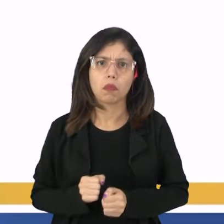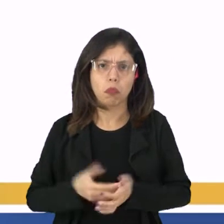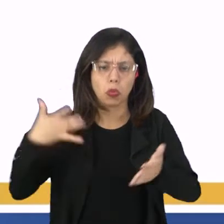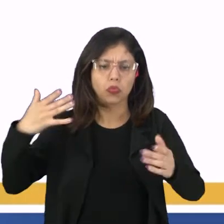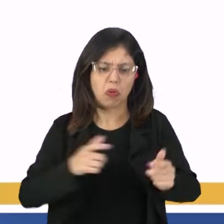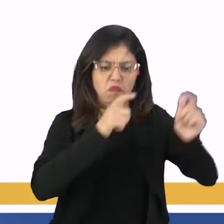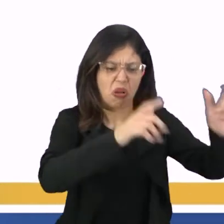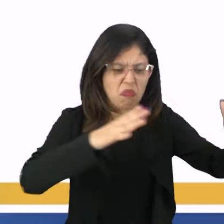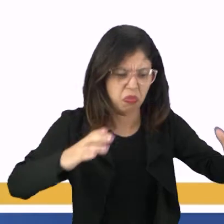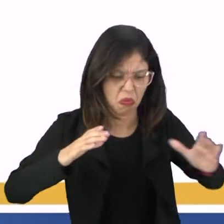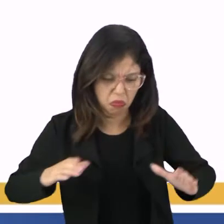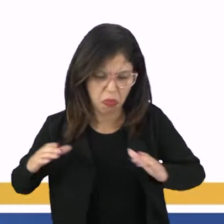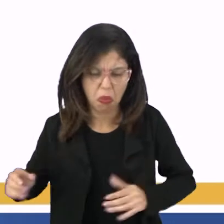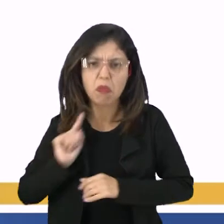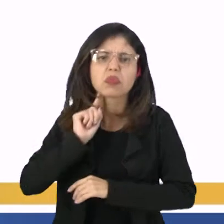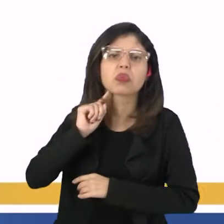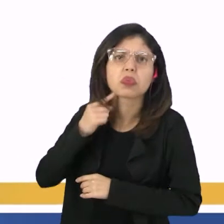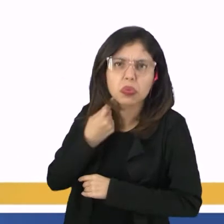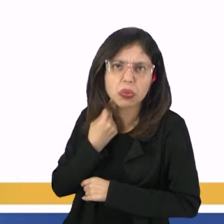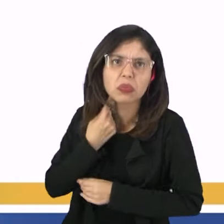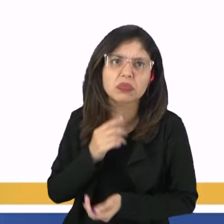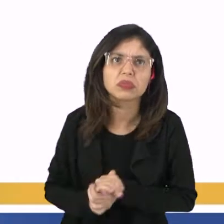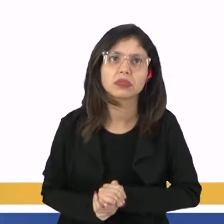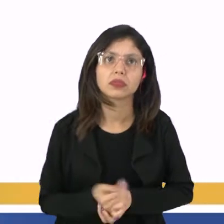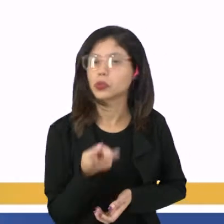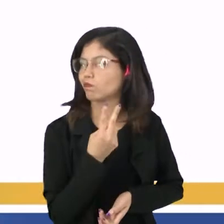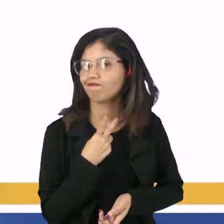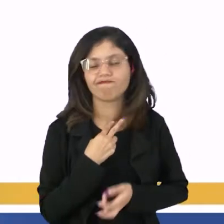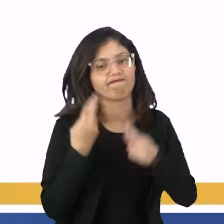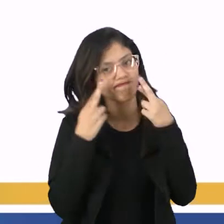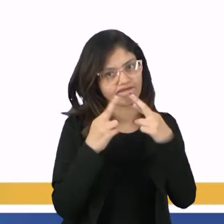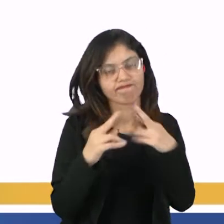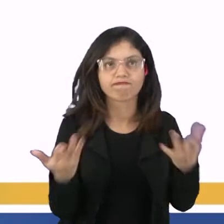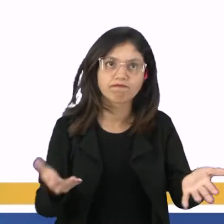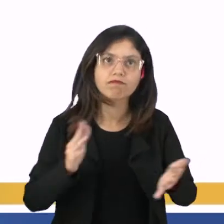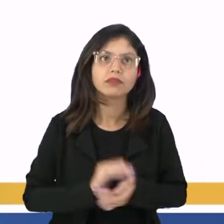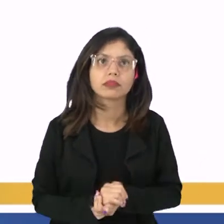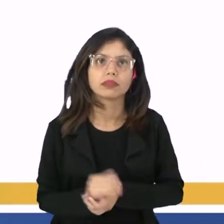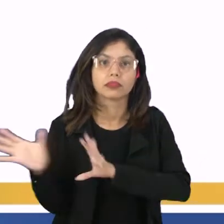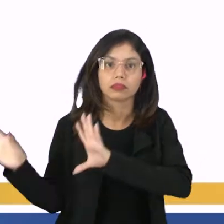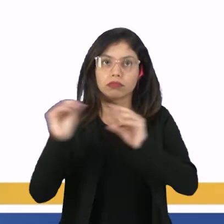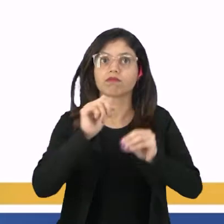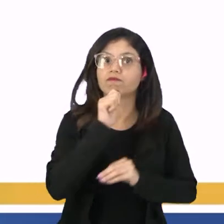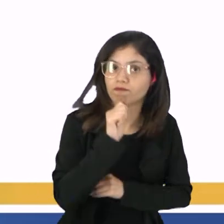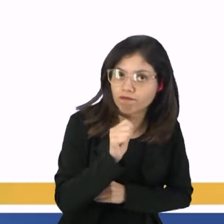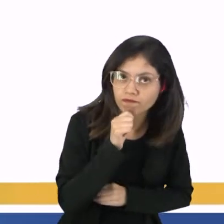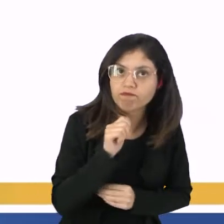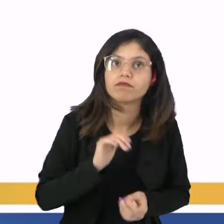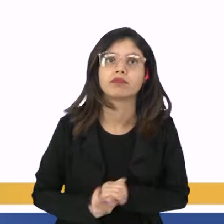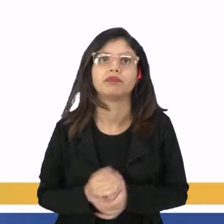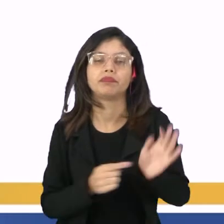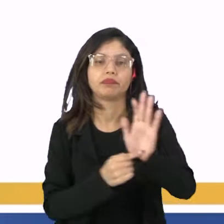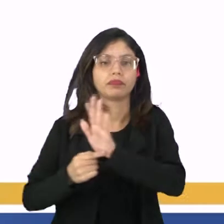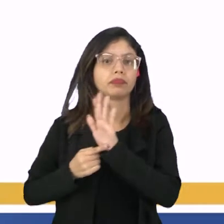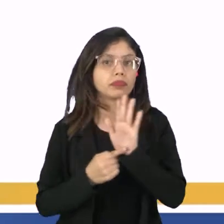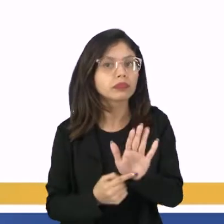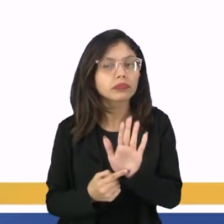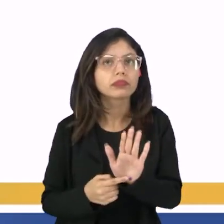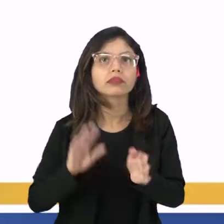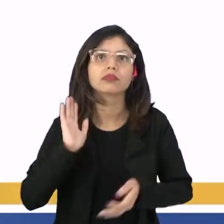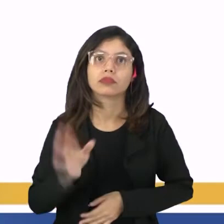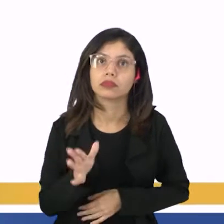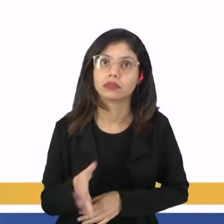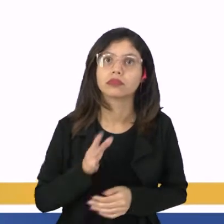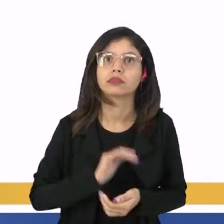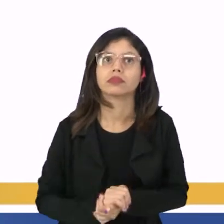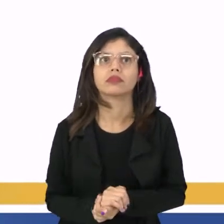de buracos e repleta de lixo, não poderia deixar de reclamar. Ressalto ainda que esta referida associação já